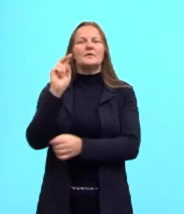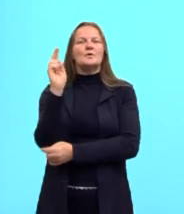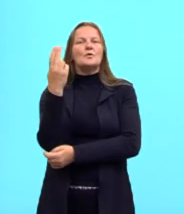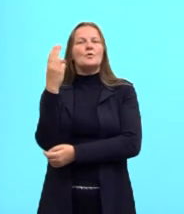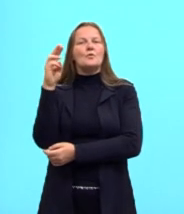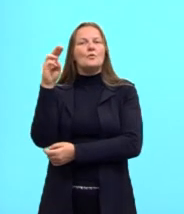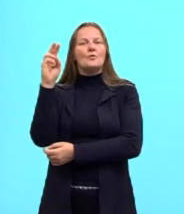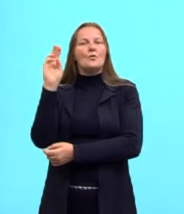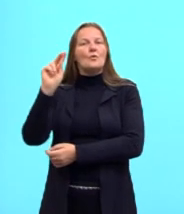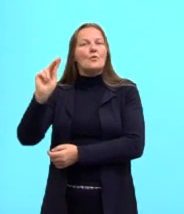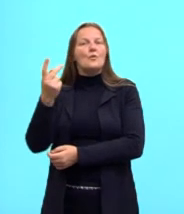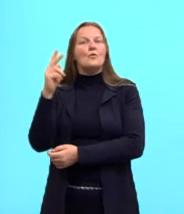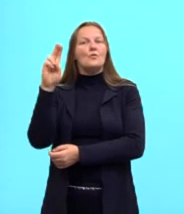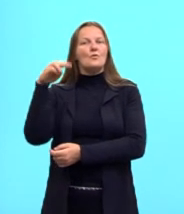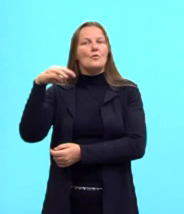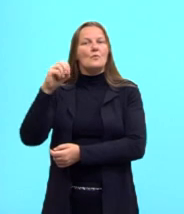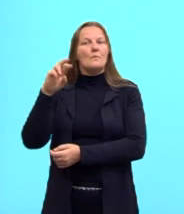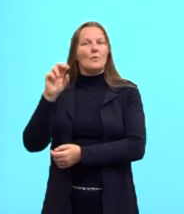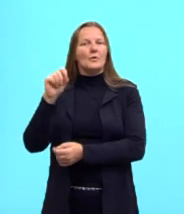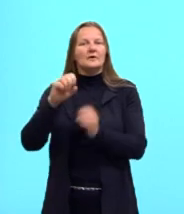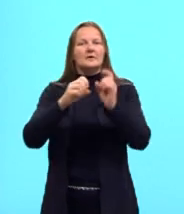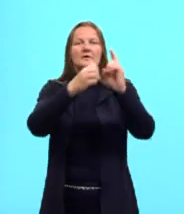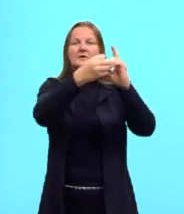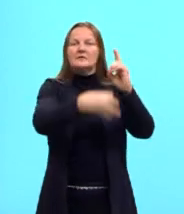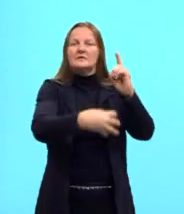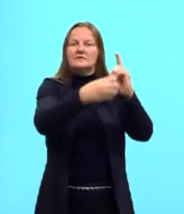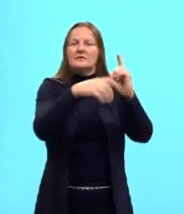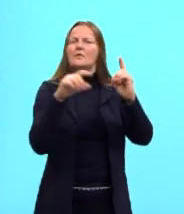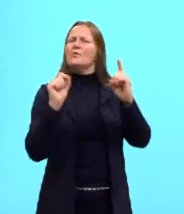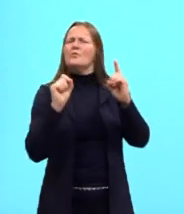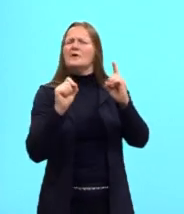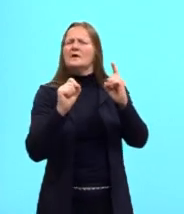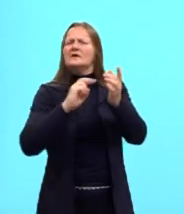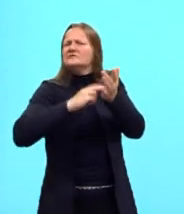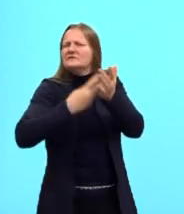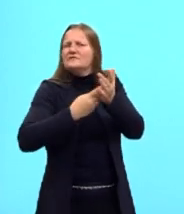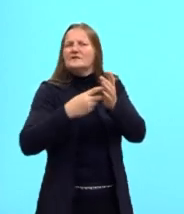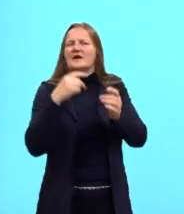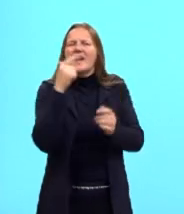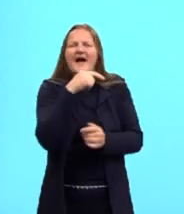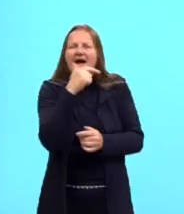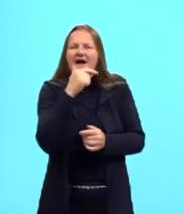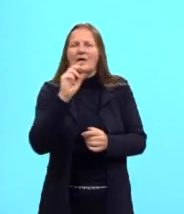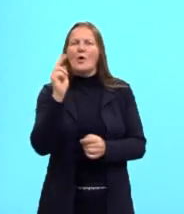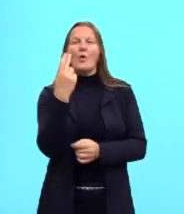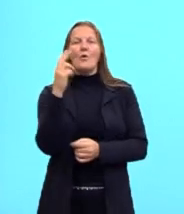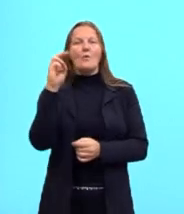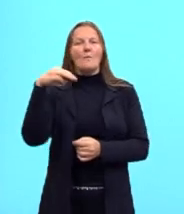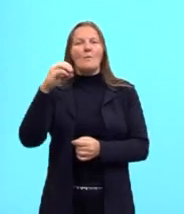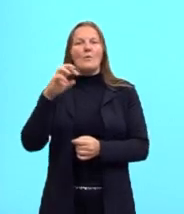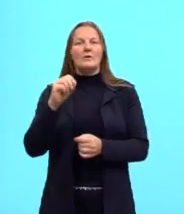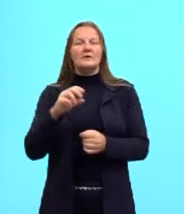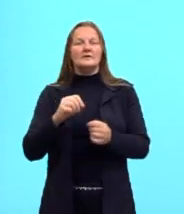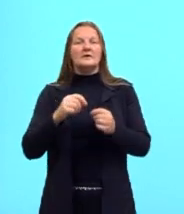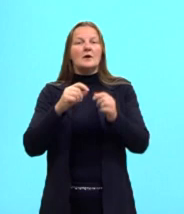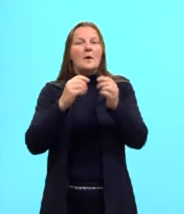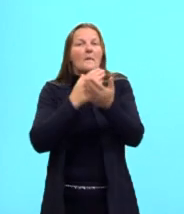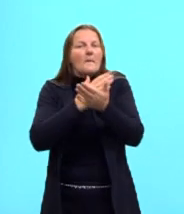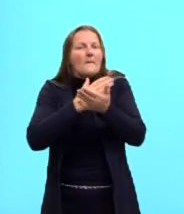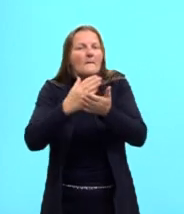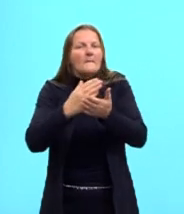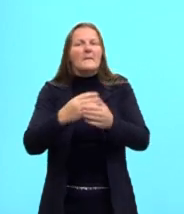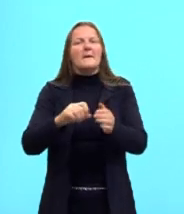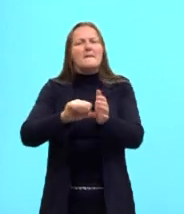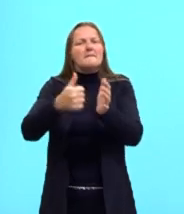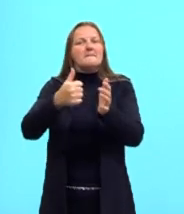vocês a definição do que que é humor né humor é uma palavra de origem Latina